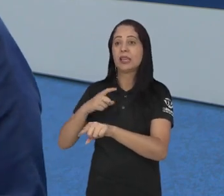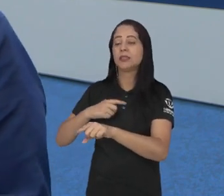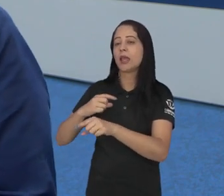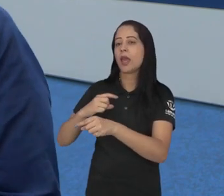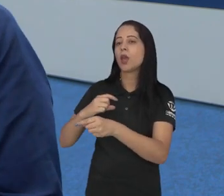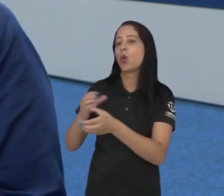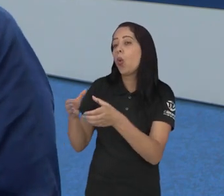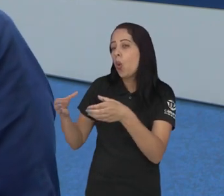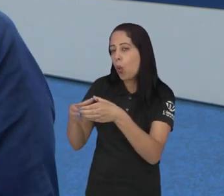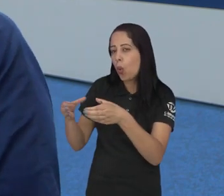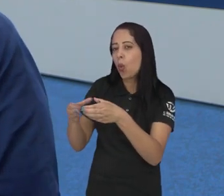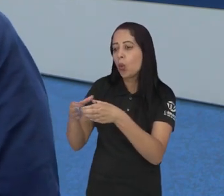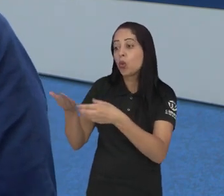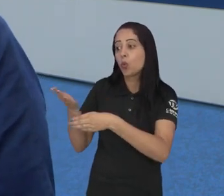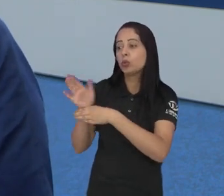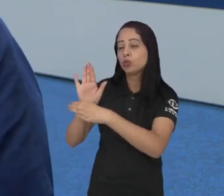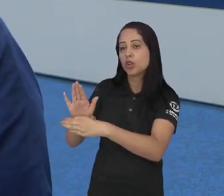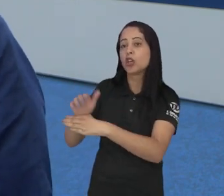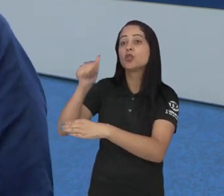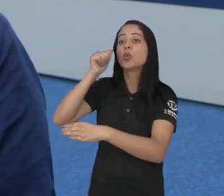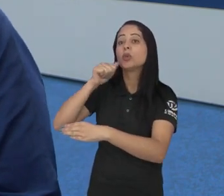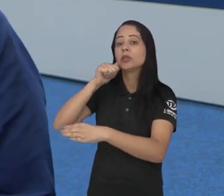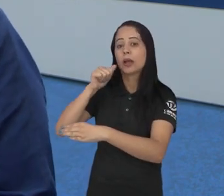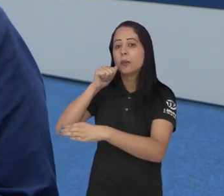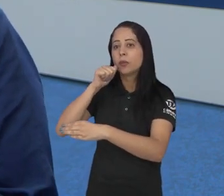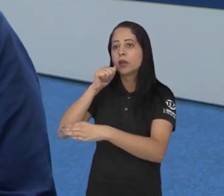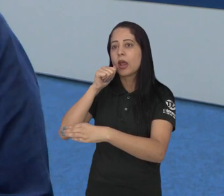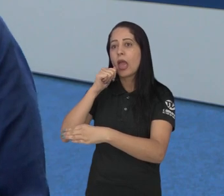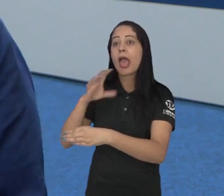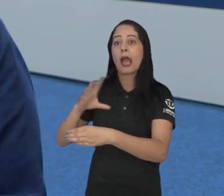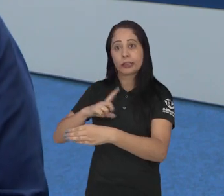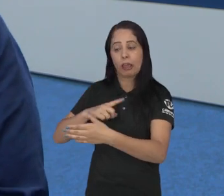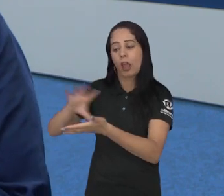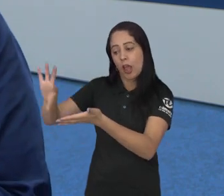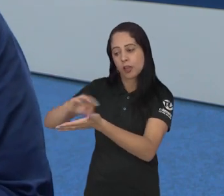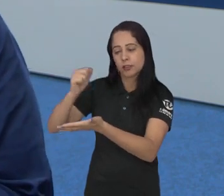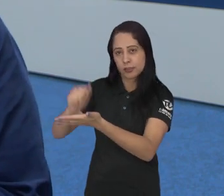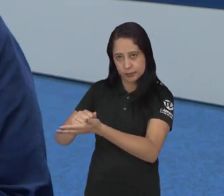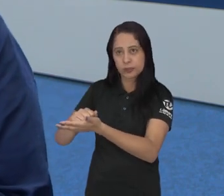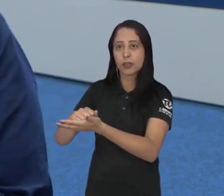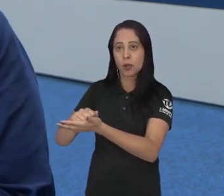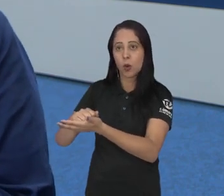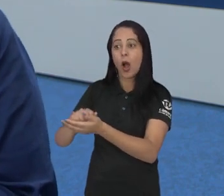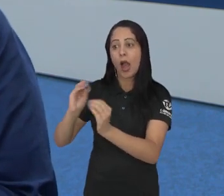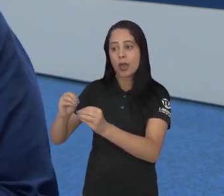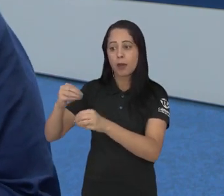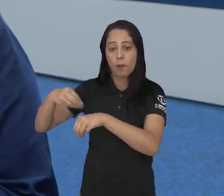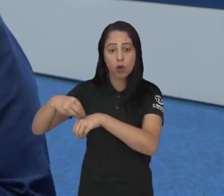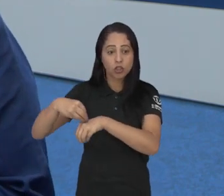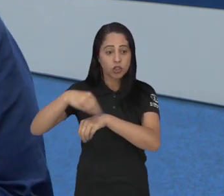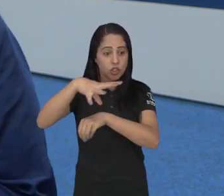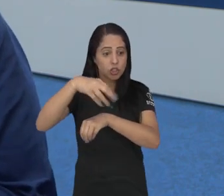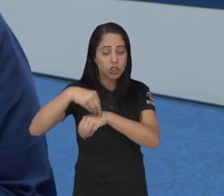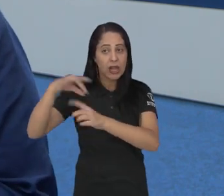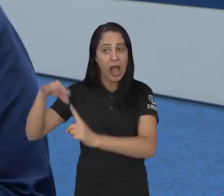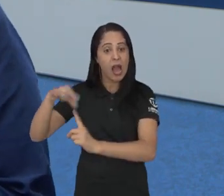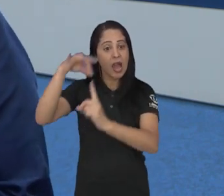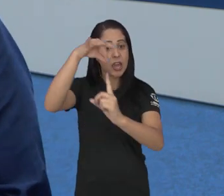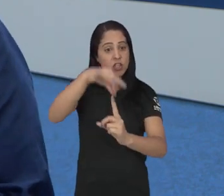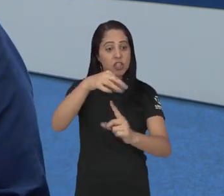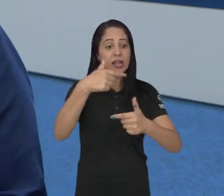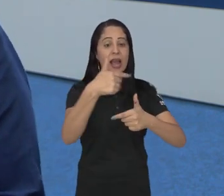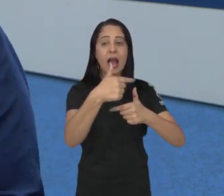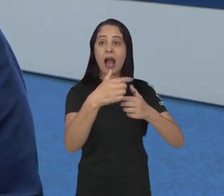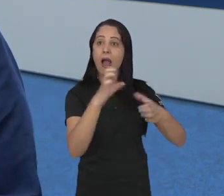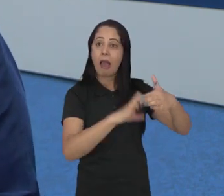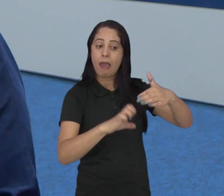feminina que nós temos o conselho da Mulher em São José ele pode ter aí a lista e sugerir a todas as empresas e abrir isso isso